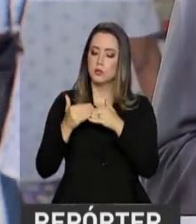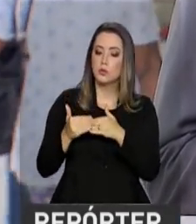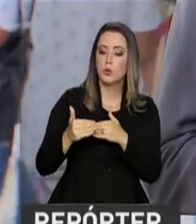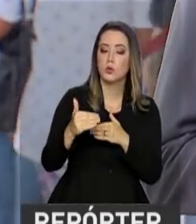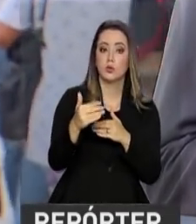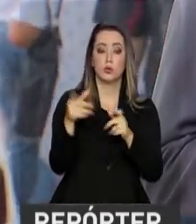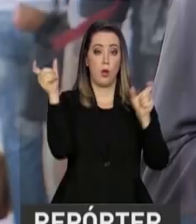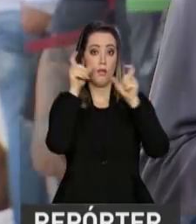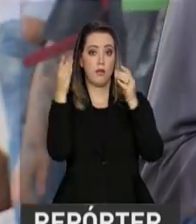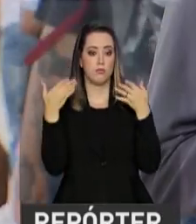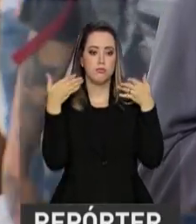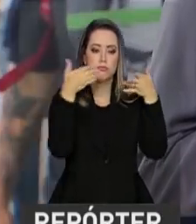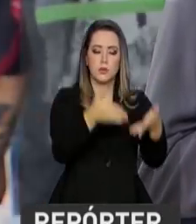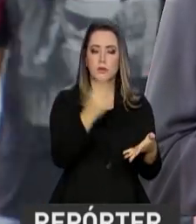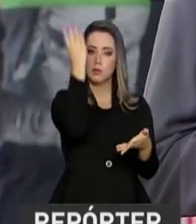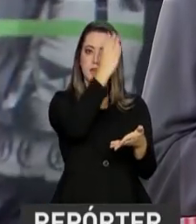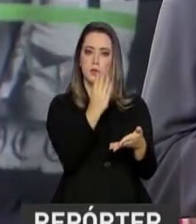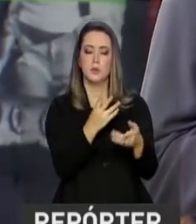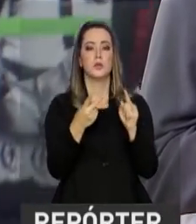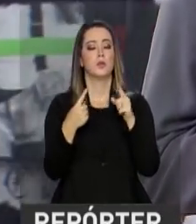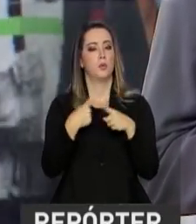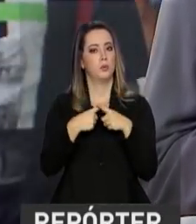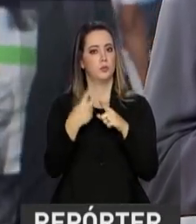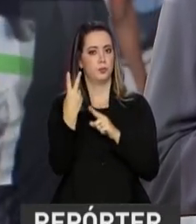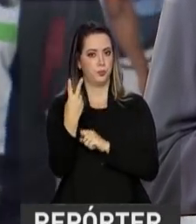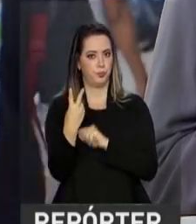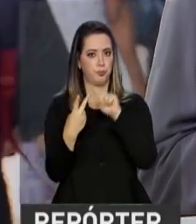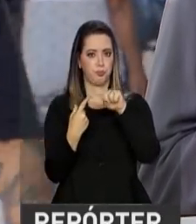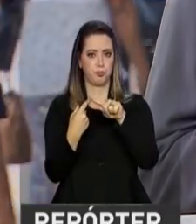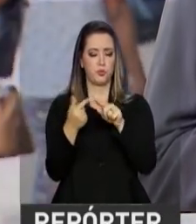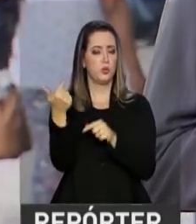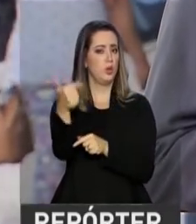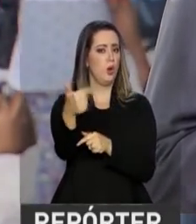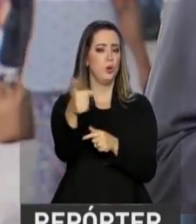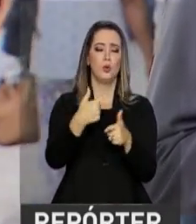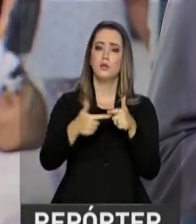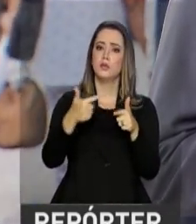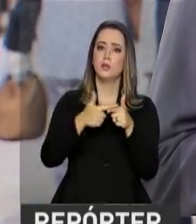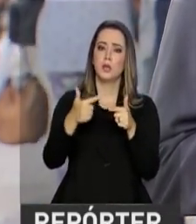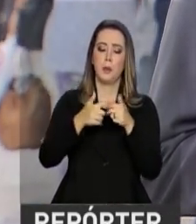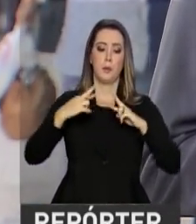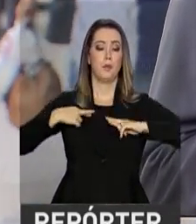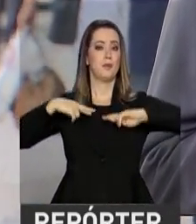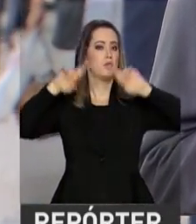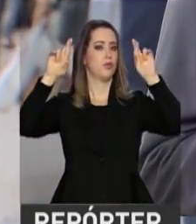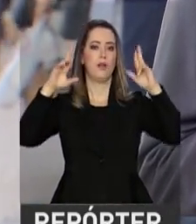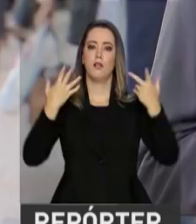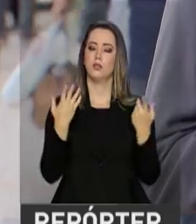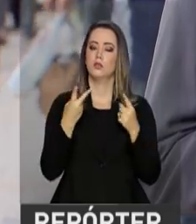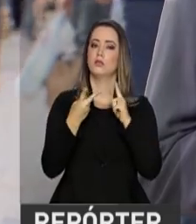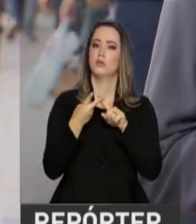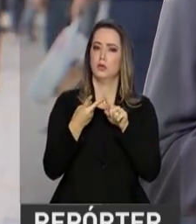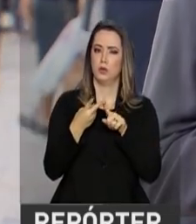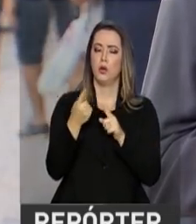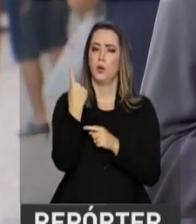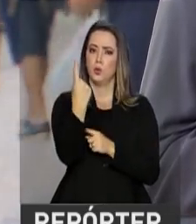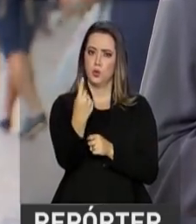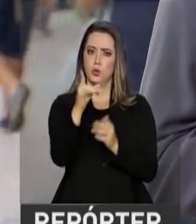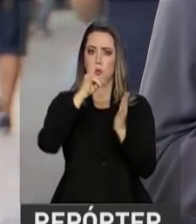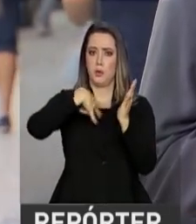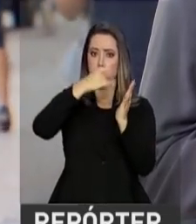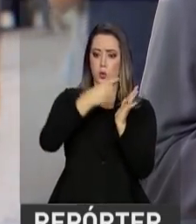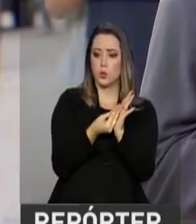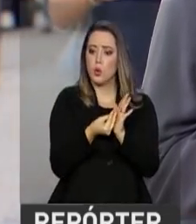grande por dois motivos aqui no brasil não existem conflitos étnicos religiosos e um dos primeiros documentos